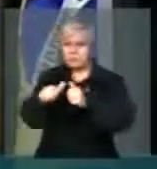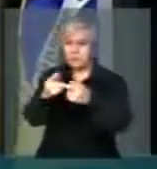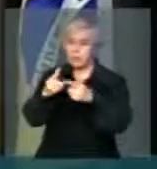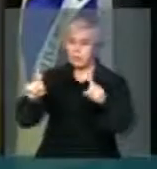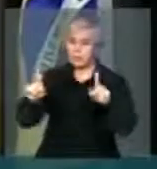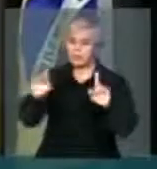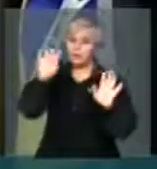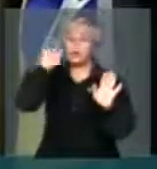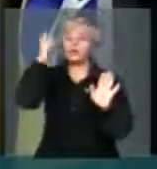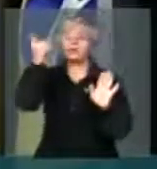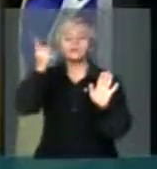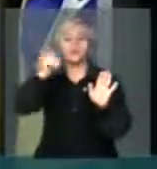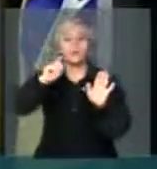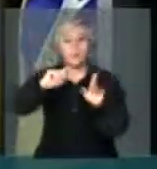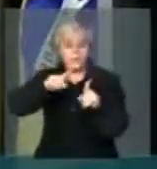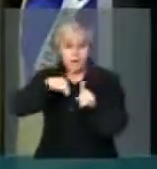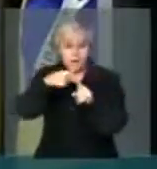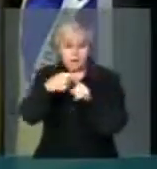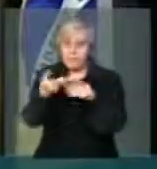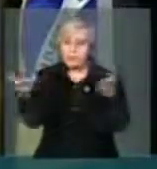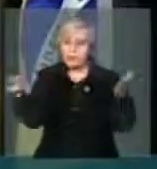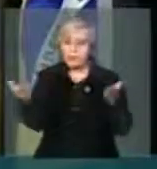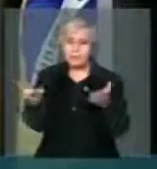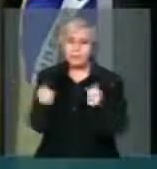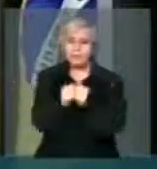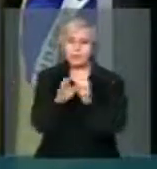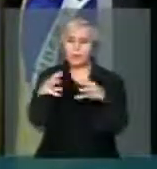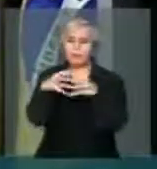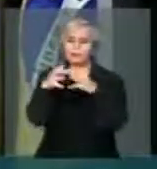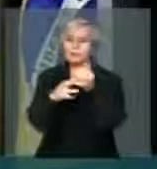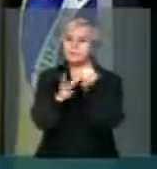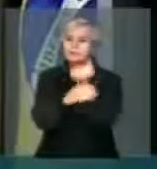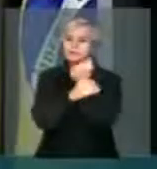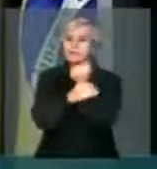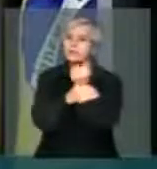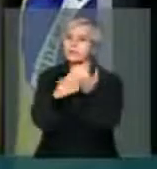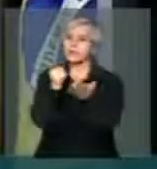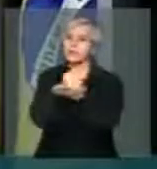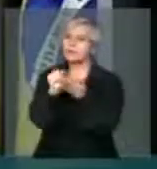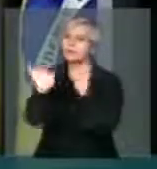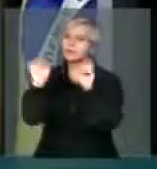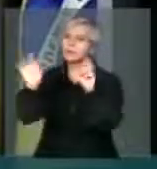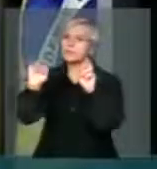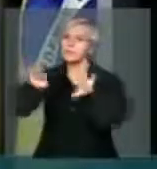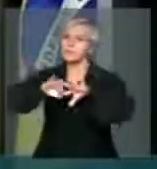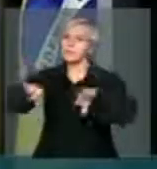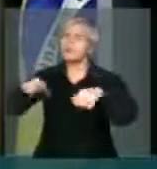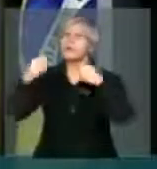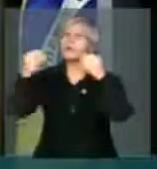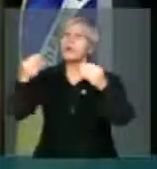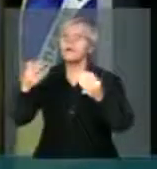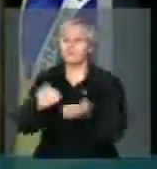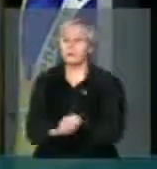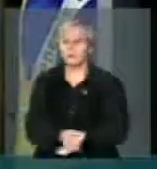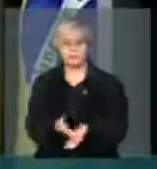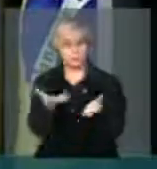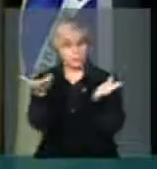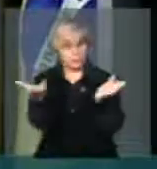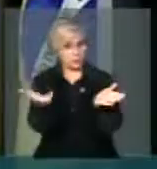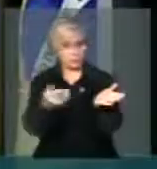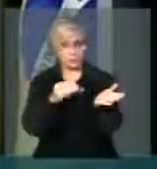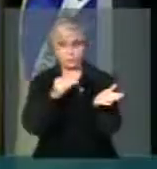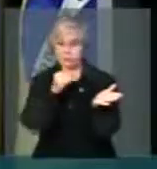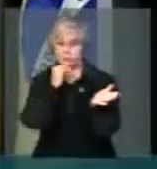Não, resolve estender agora para a área de segurança. Isso, sem dúvida, representa